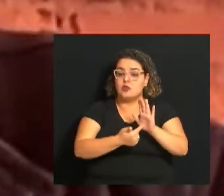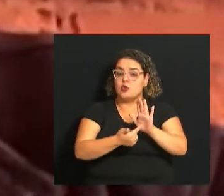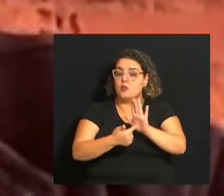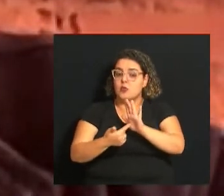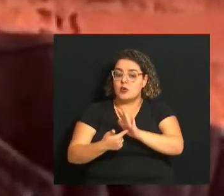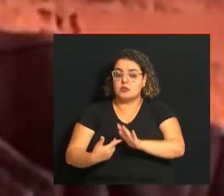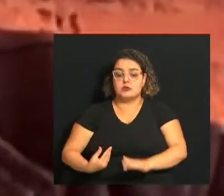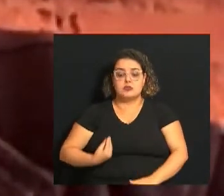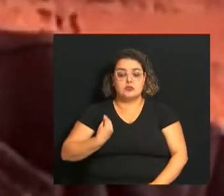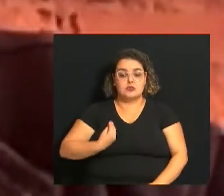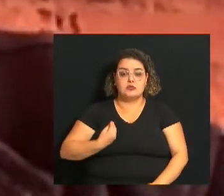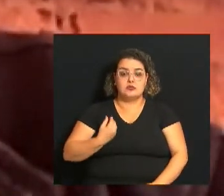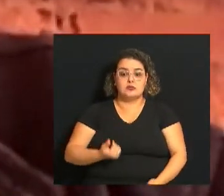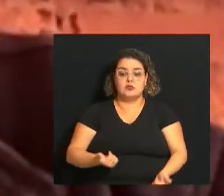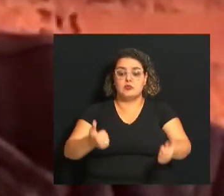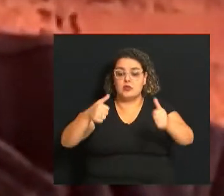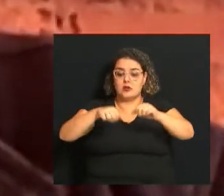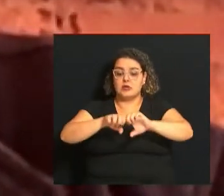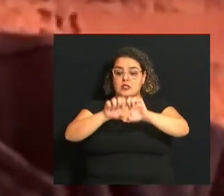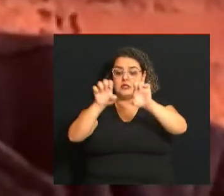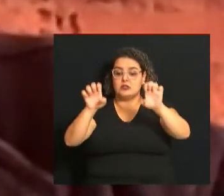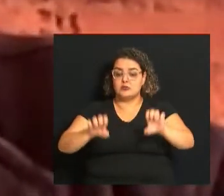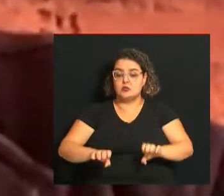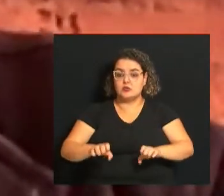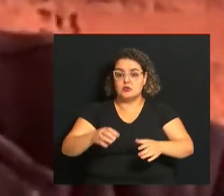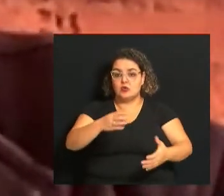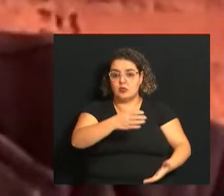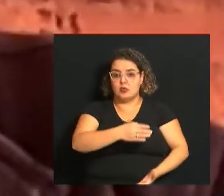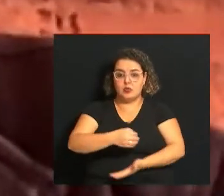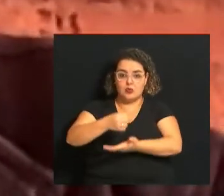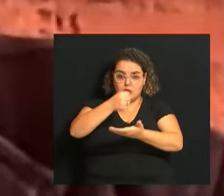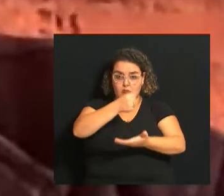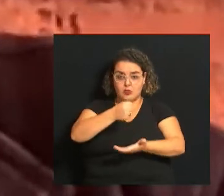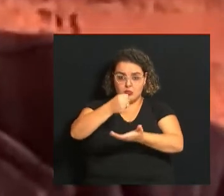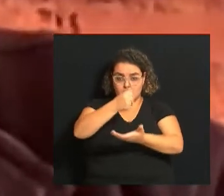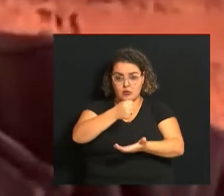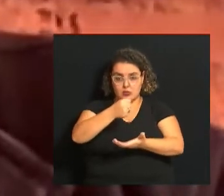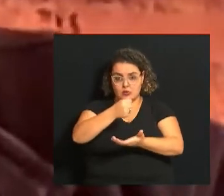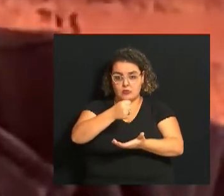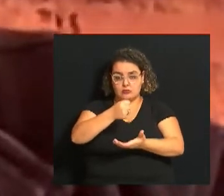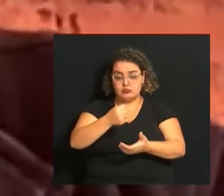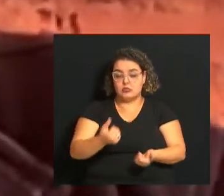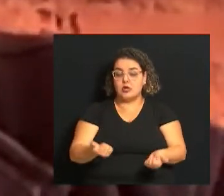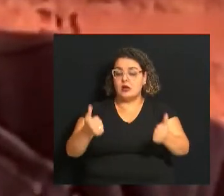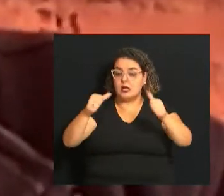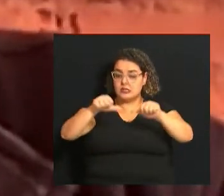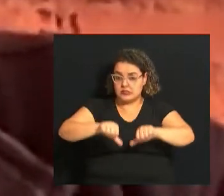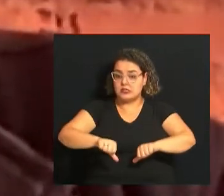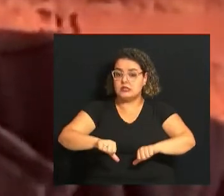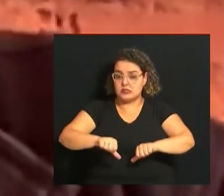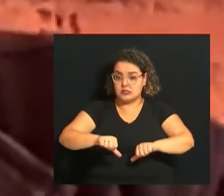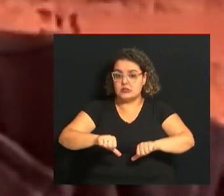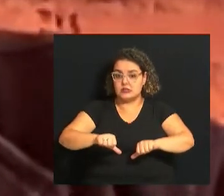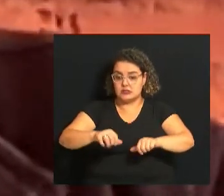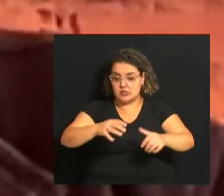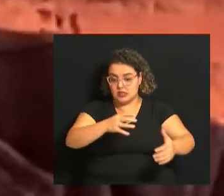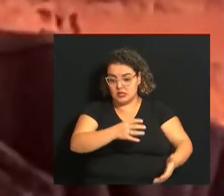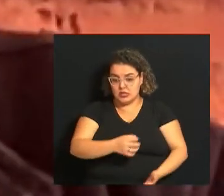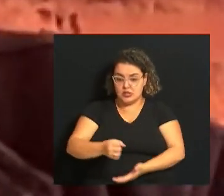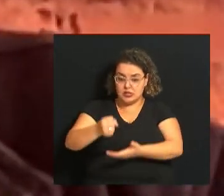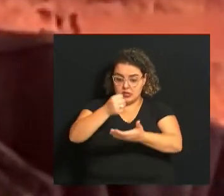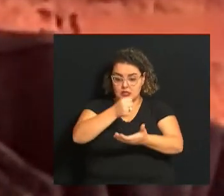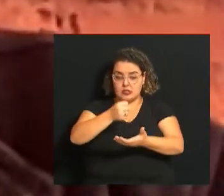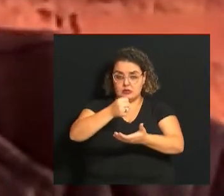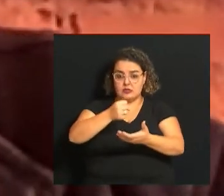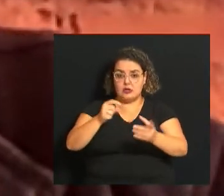uma crise estrutural do capitalismo. E essa crise estrutural que leva às dificuldades que nós